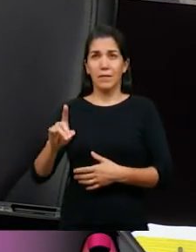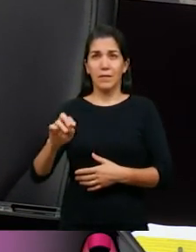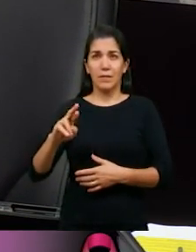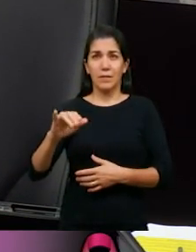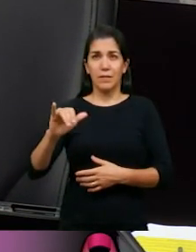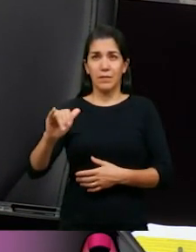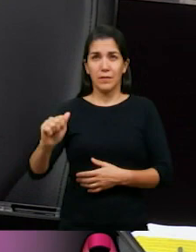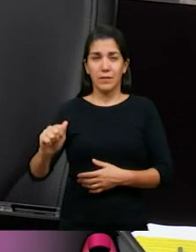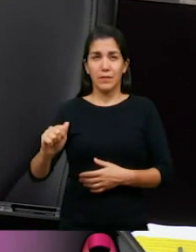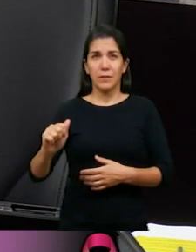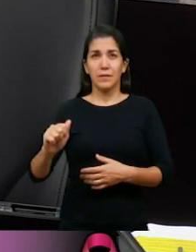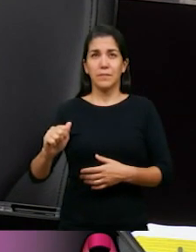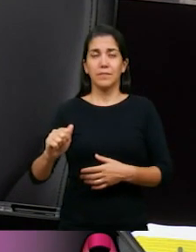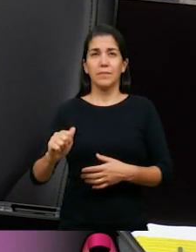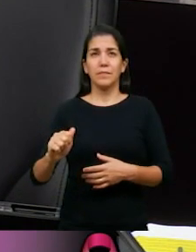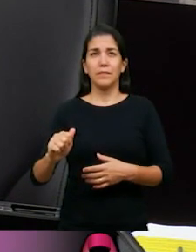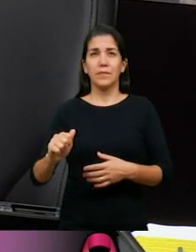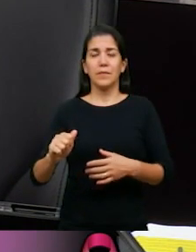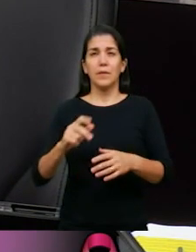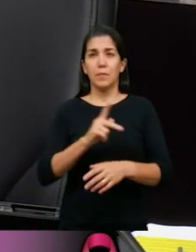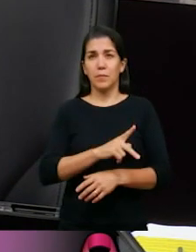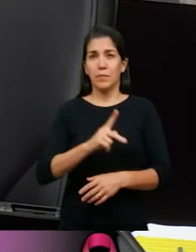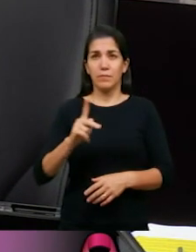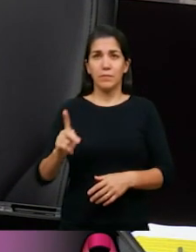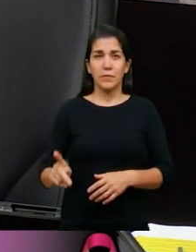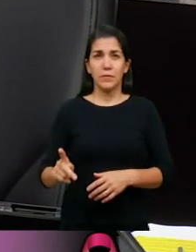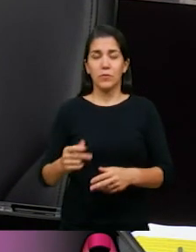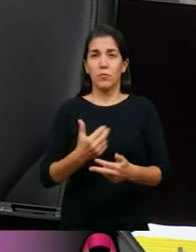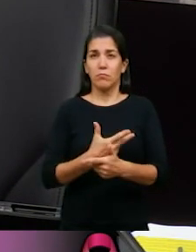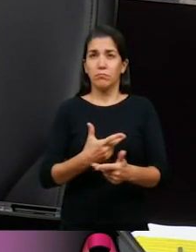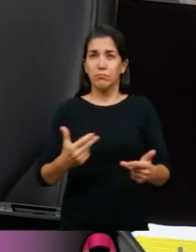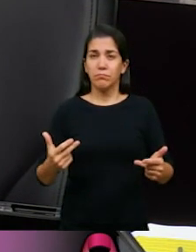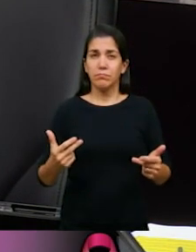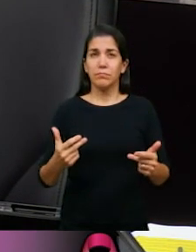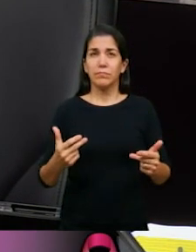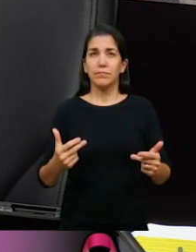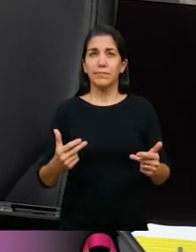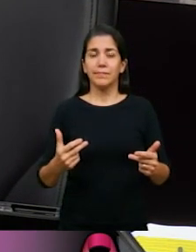professores Eduardo, o Tiago, o Denis e o Fernando de Oliveira Prado.